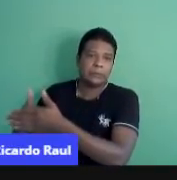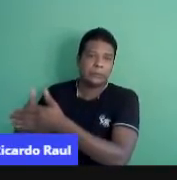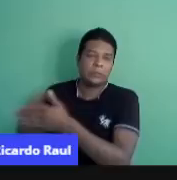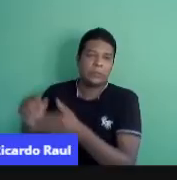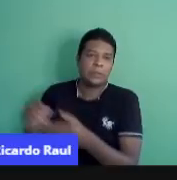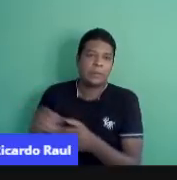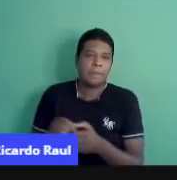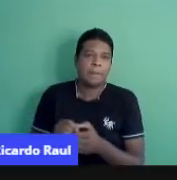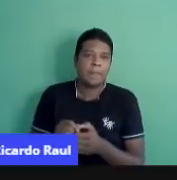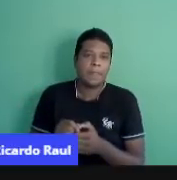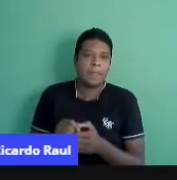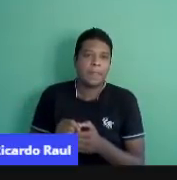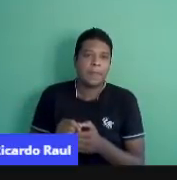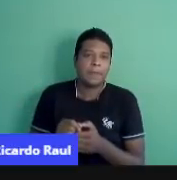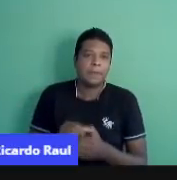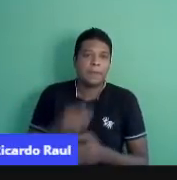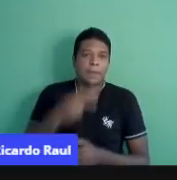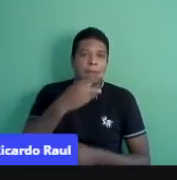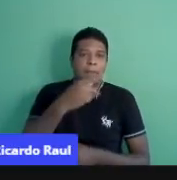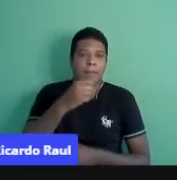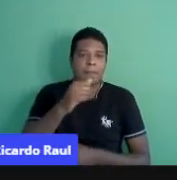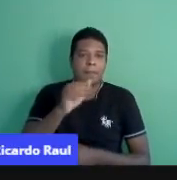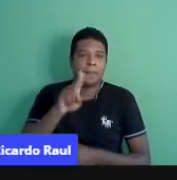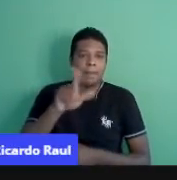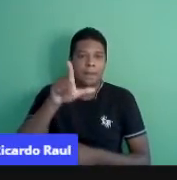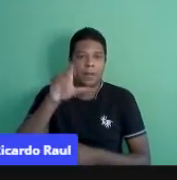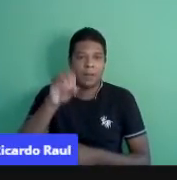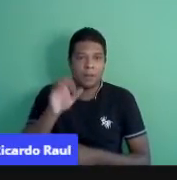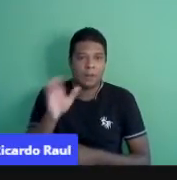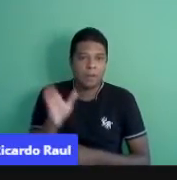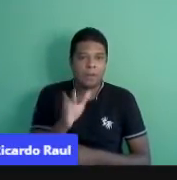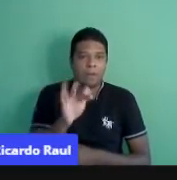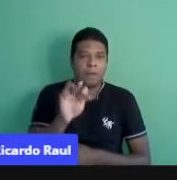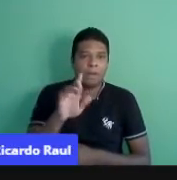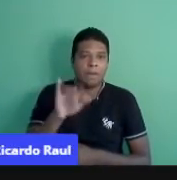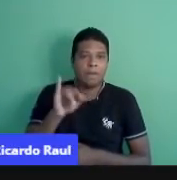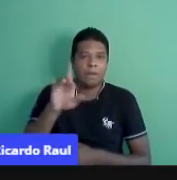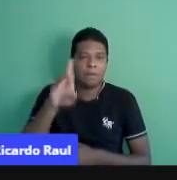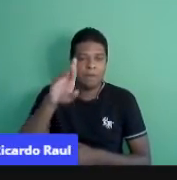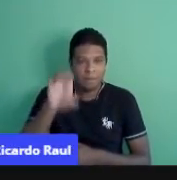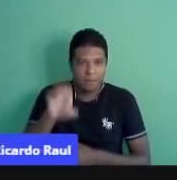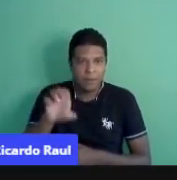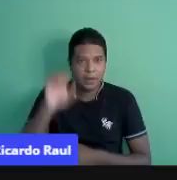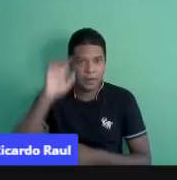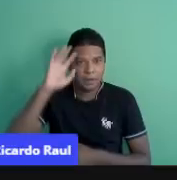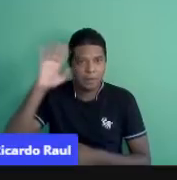da educação bancária, onde a arte era depositada em cima desse aluno,